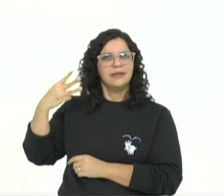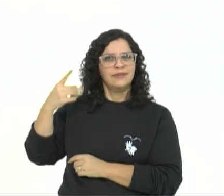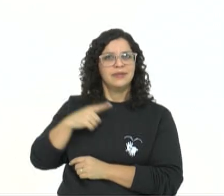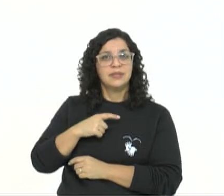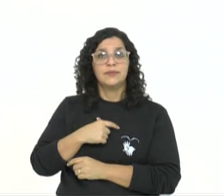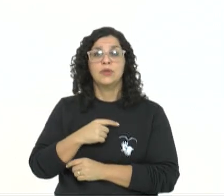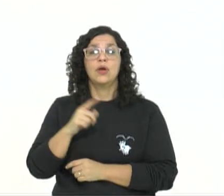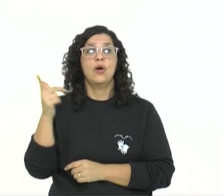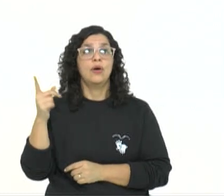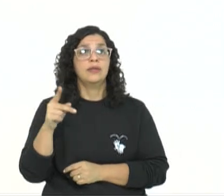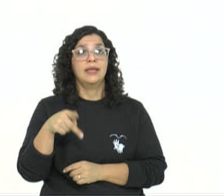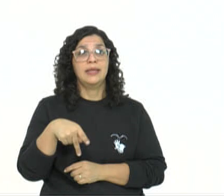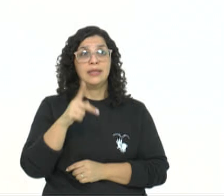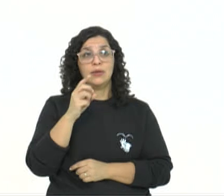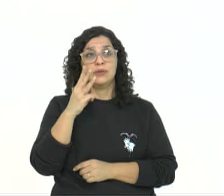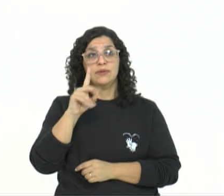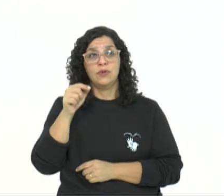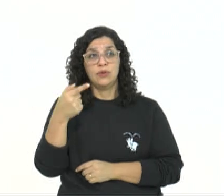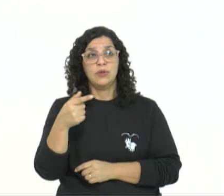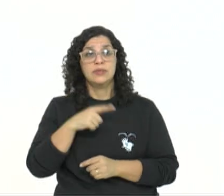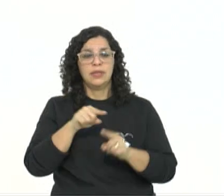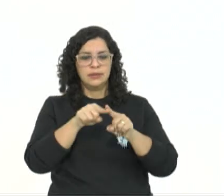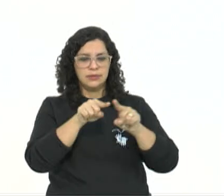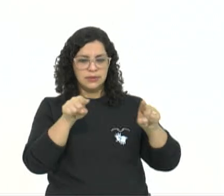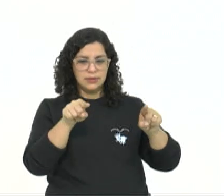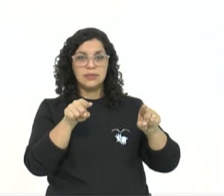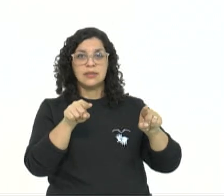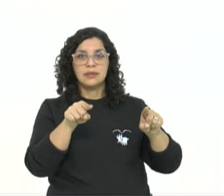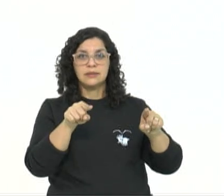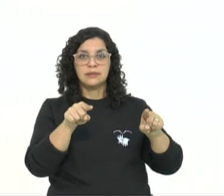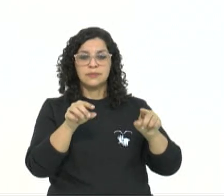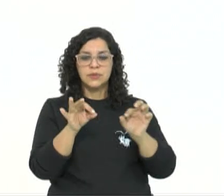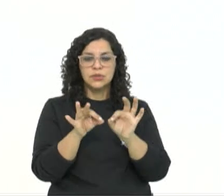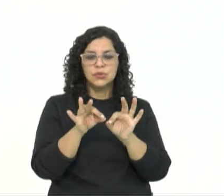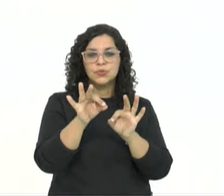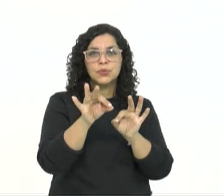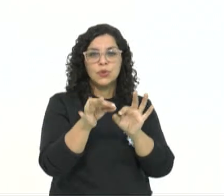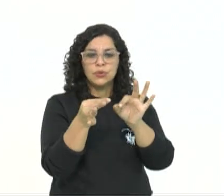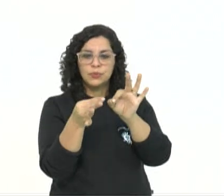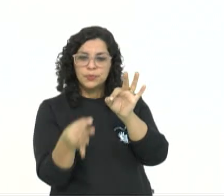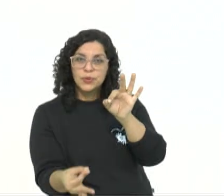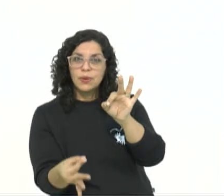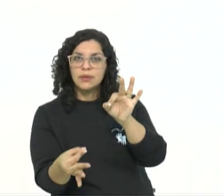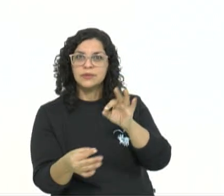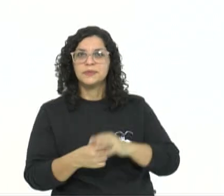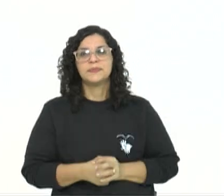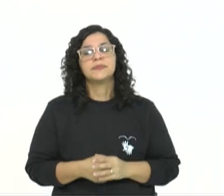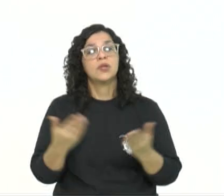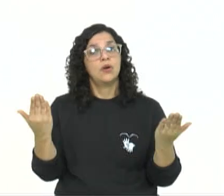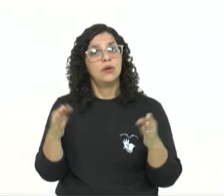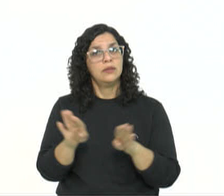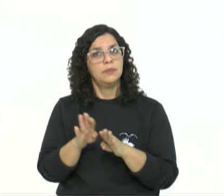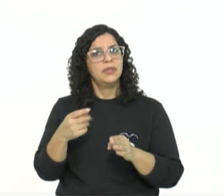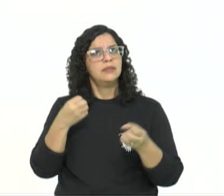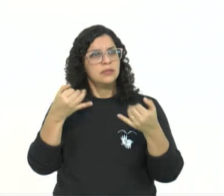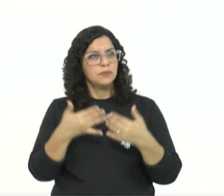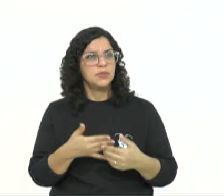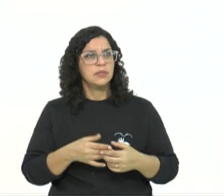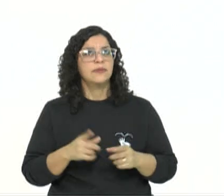de 3,2 kg tem dimensões de 16 centímetros por 8 centímetros por 4 centímetros. Ou seja,